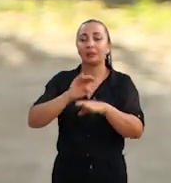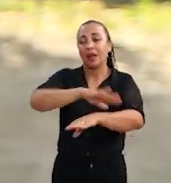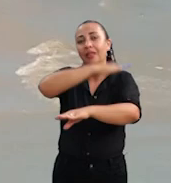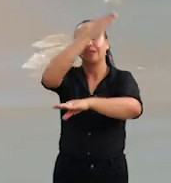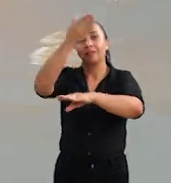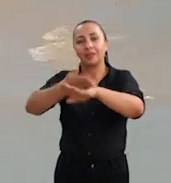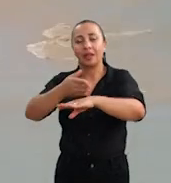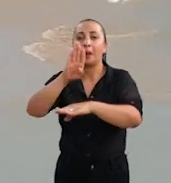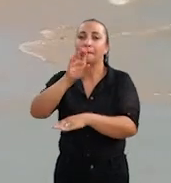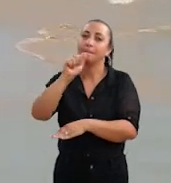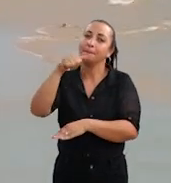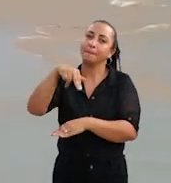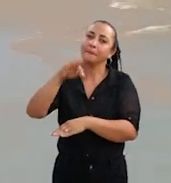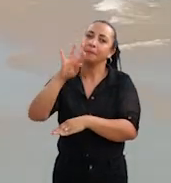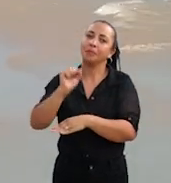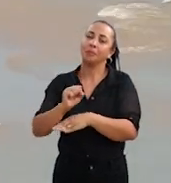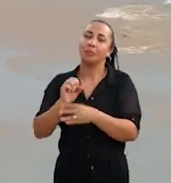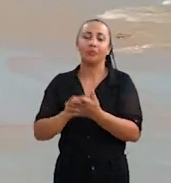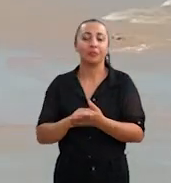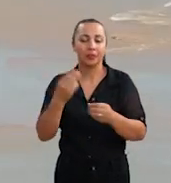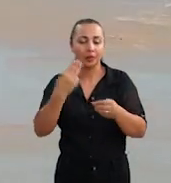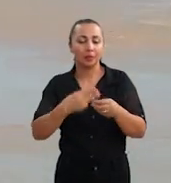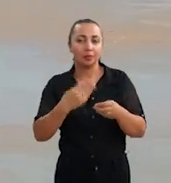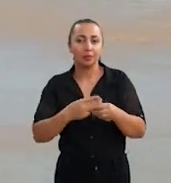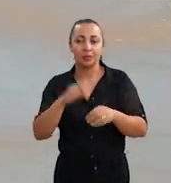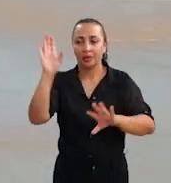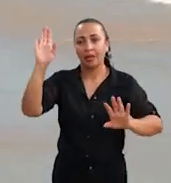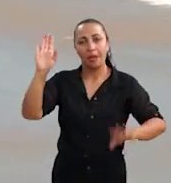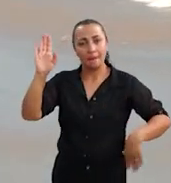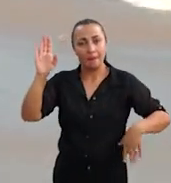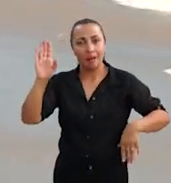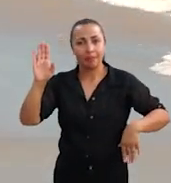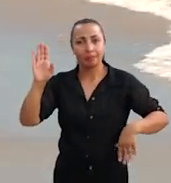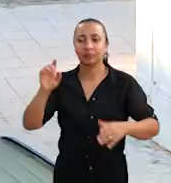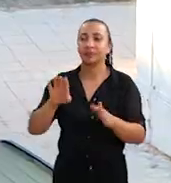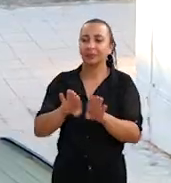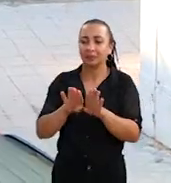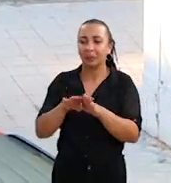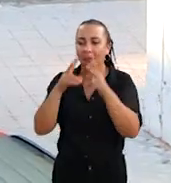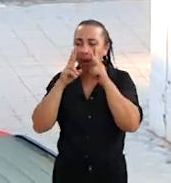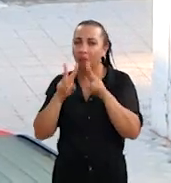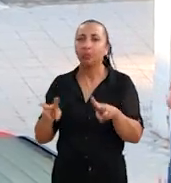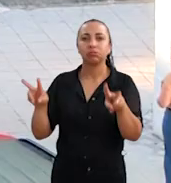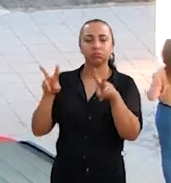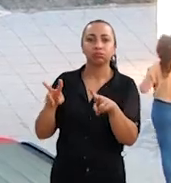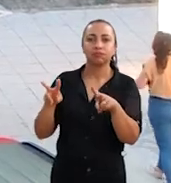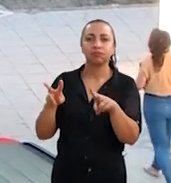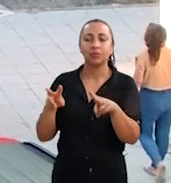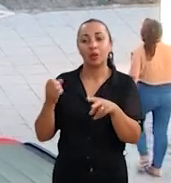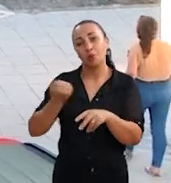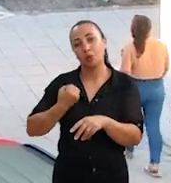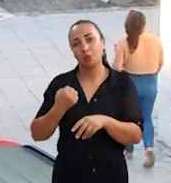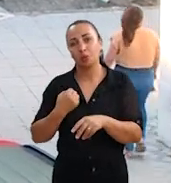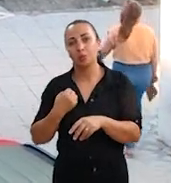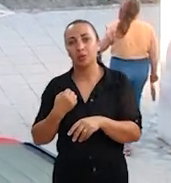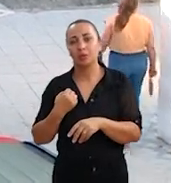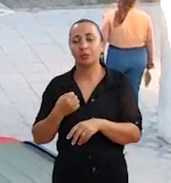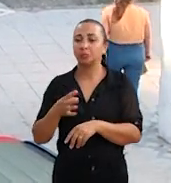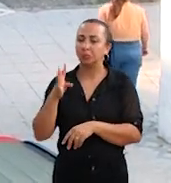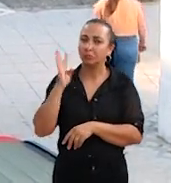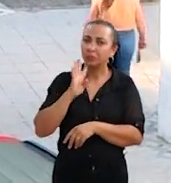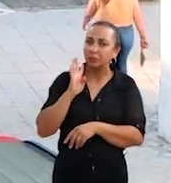Bento. No caso dos municípios litorâneos, também nós pudemos observar um dado